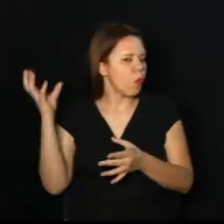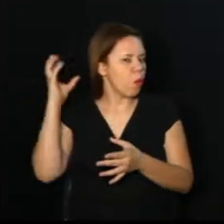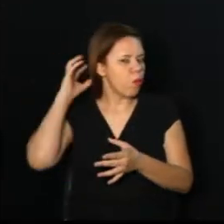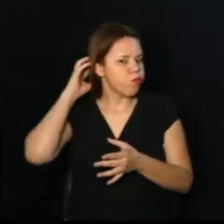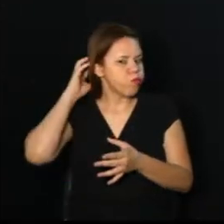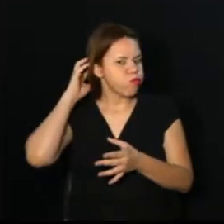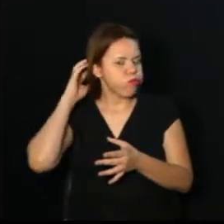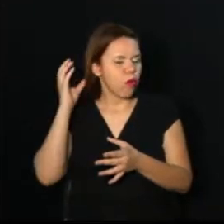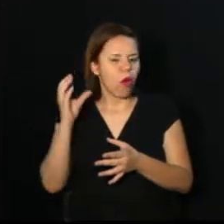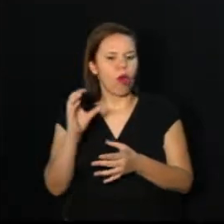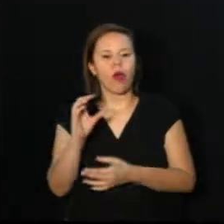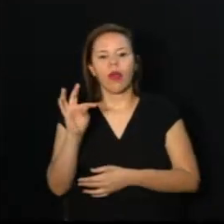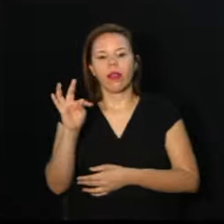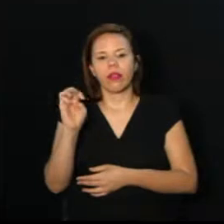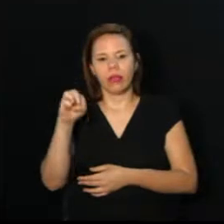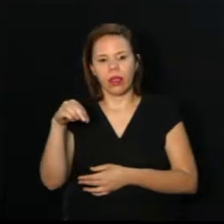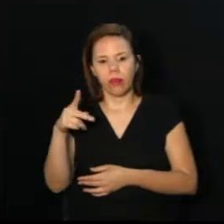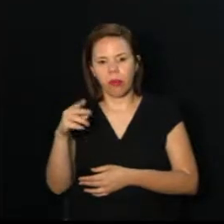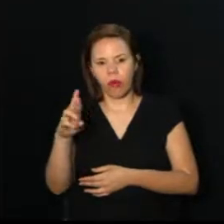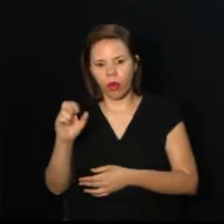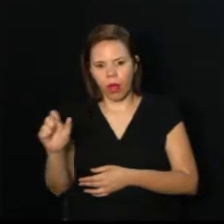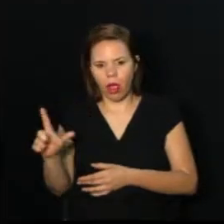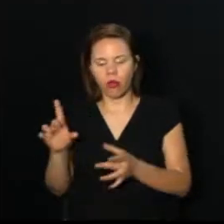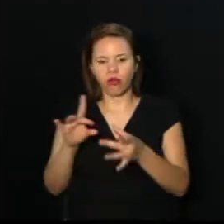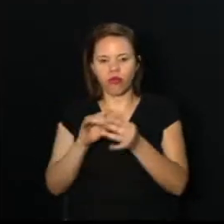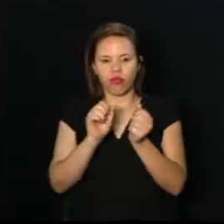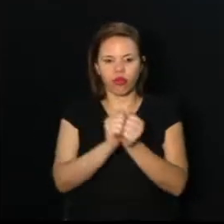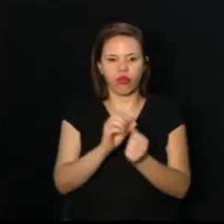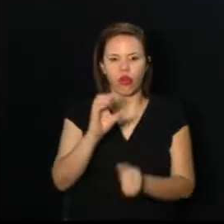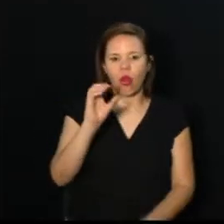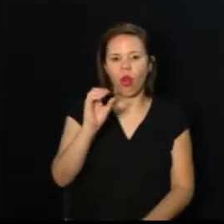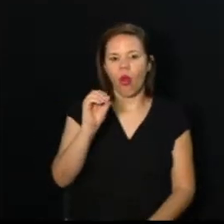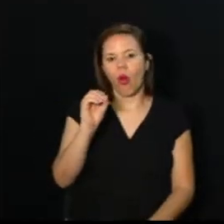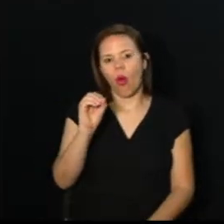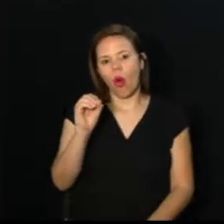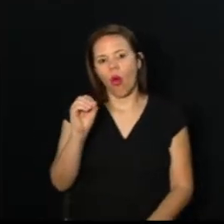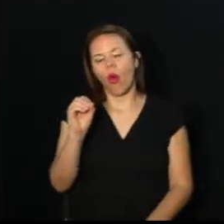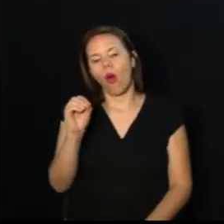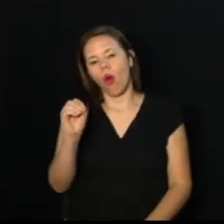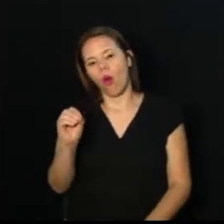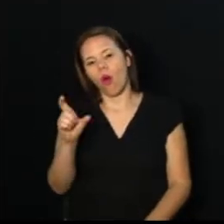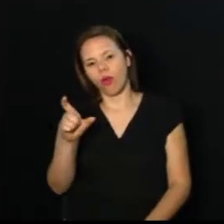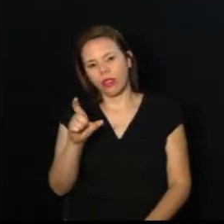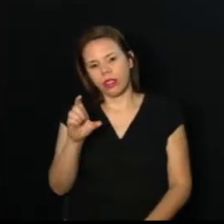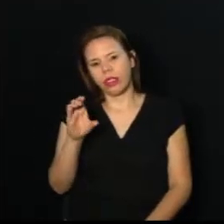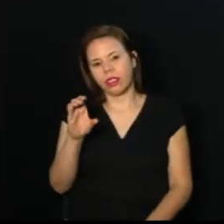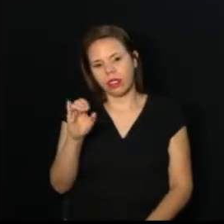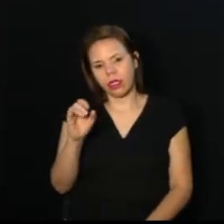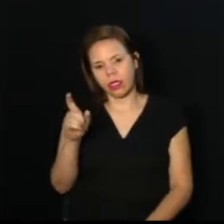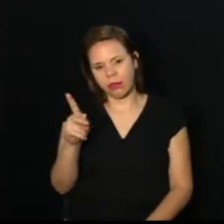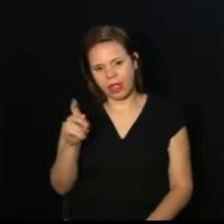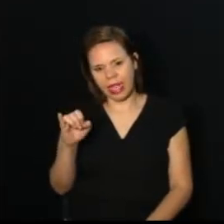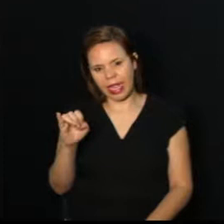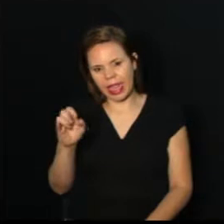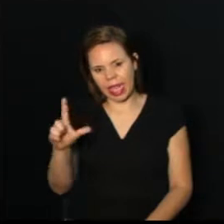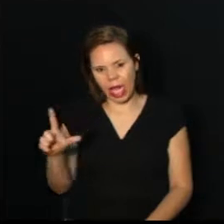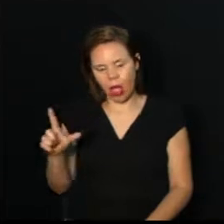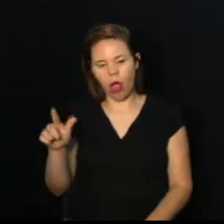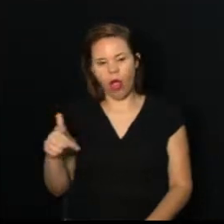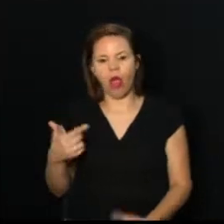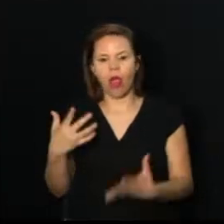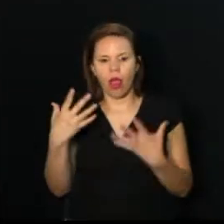o occipital, e vou fazer toda a integração e